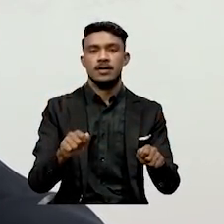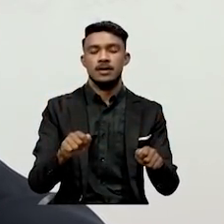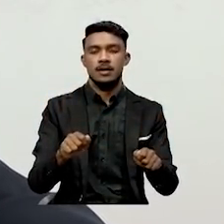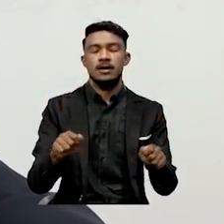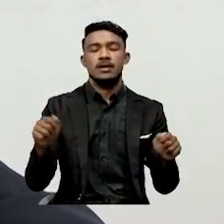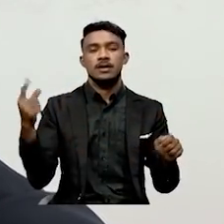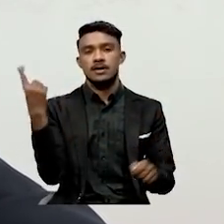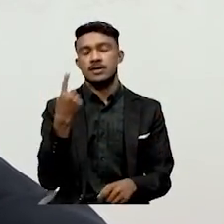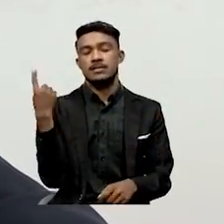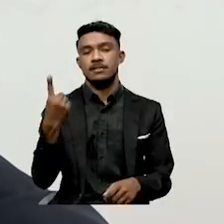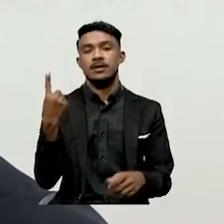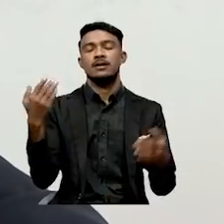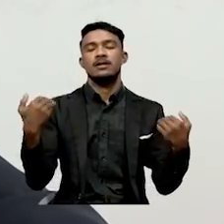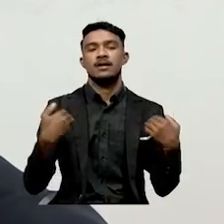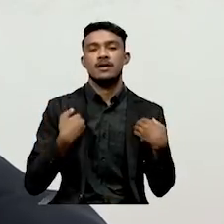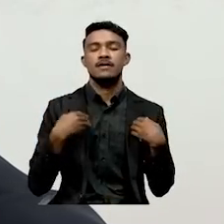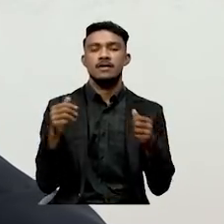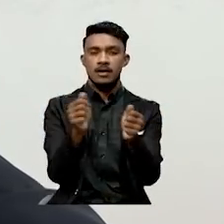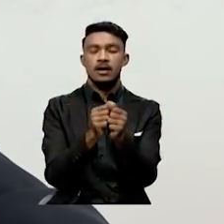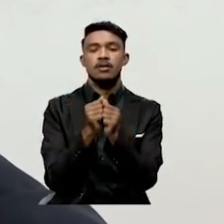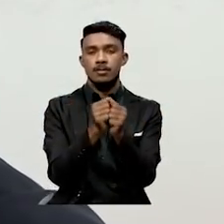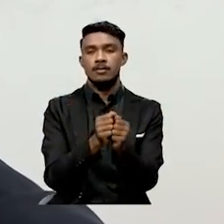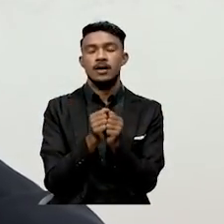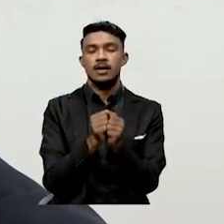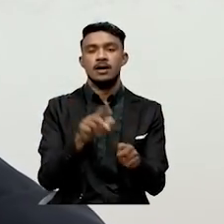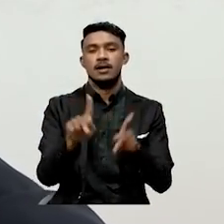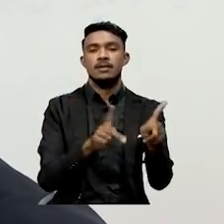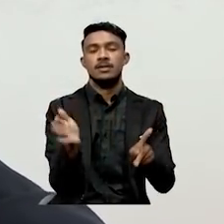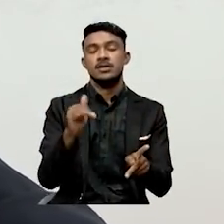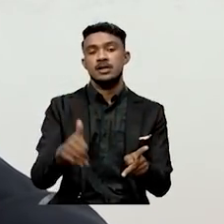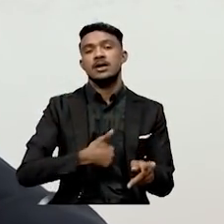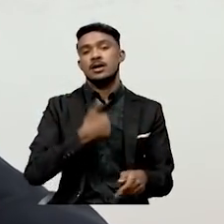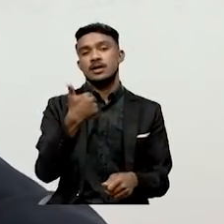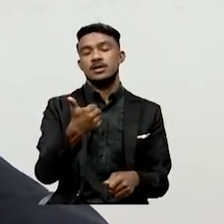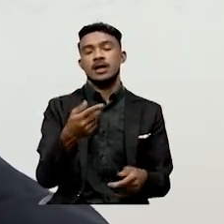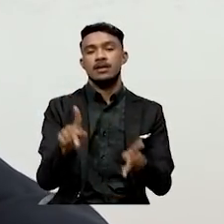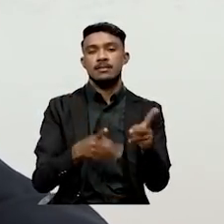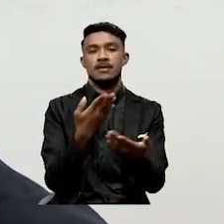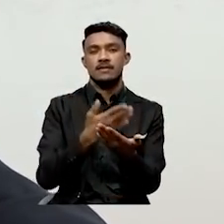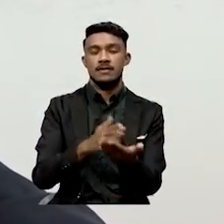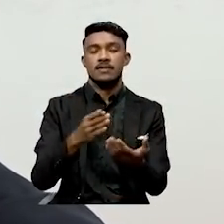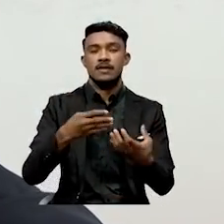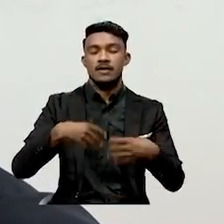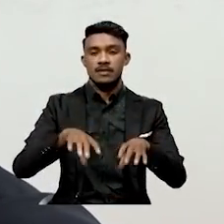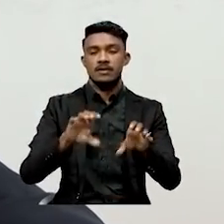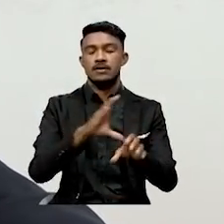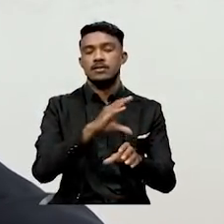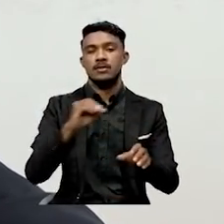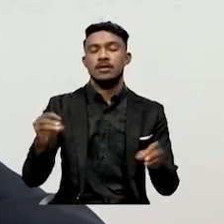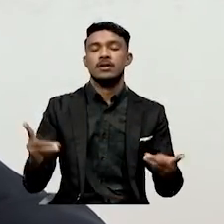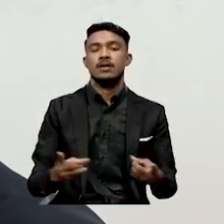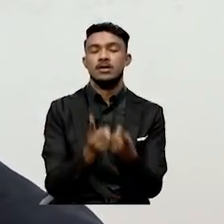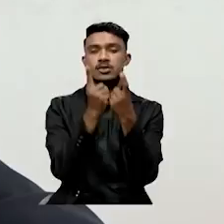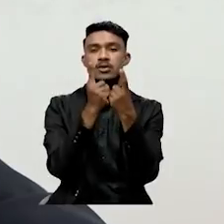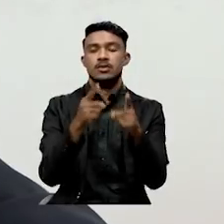sempre ia acompanha a cidadão se rasi consumidor se rasi e a situação sempre compliant direta ou liu se